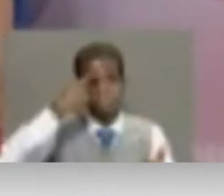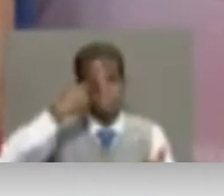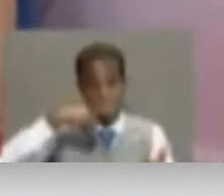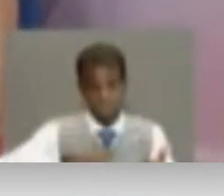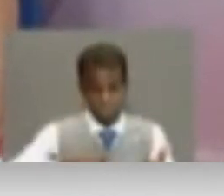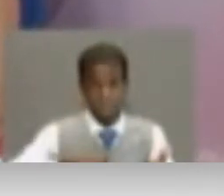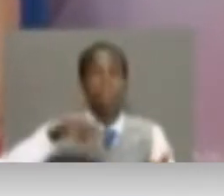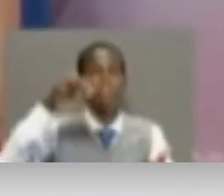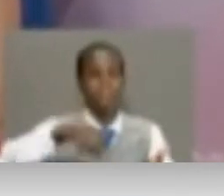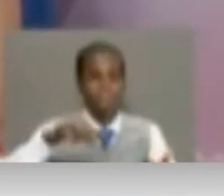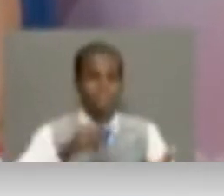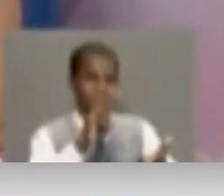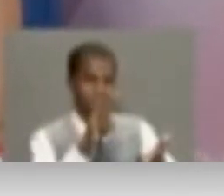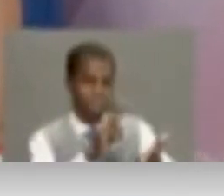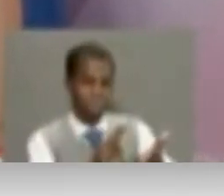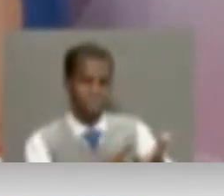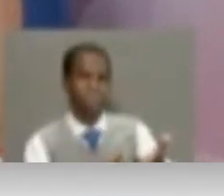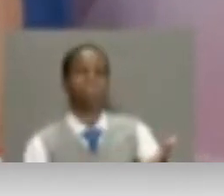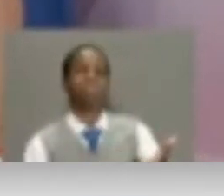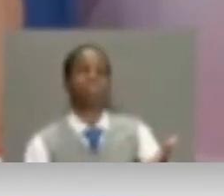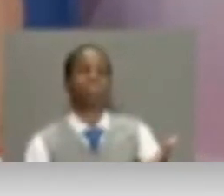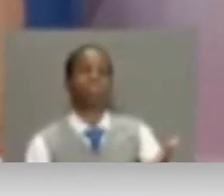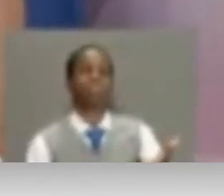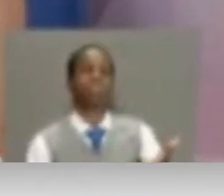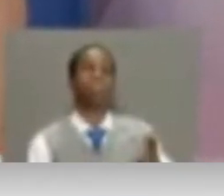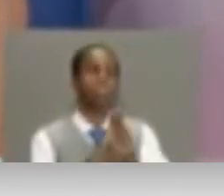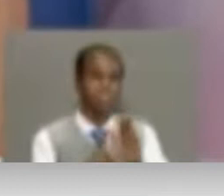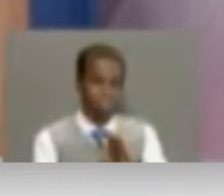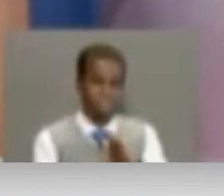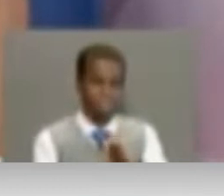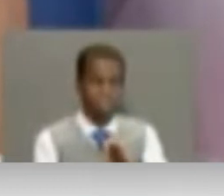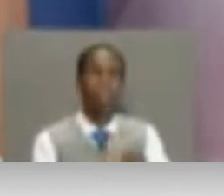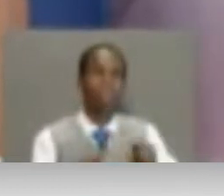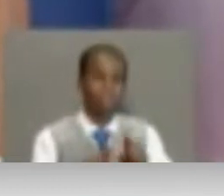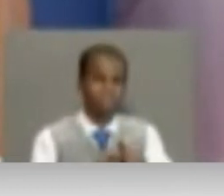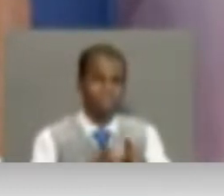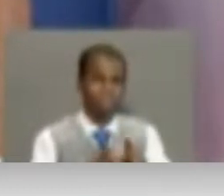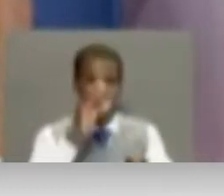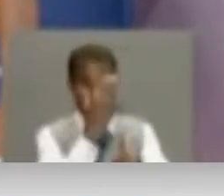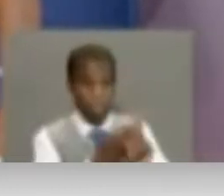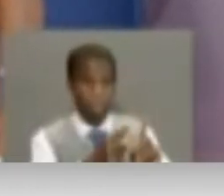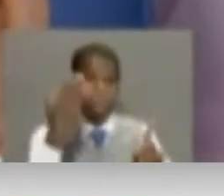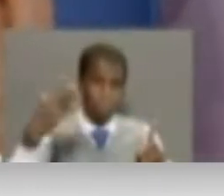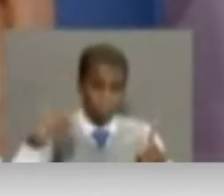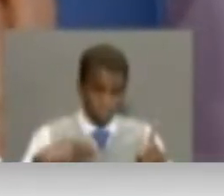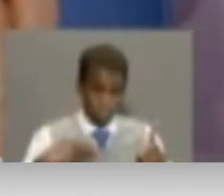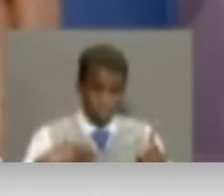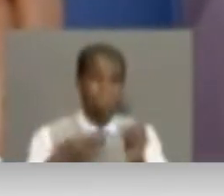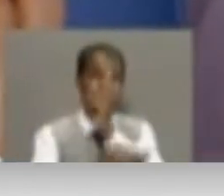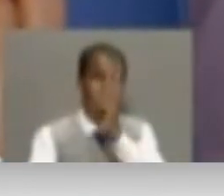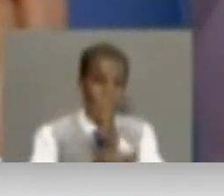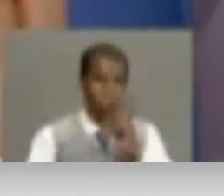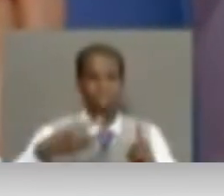ser considerada, fala-se da perda de nacionalidade de alguém, no caso a nacionalidade é a portuguesa, devia-se considerar, ter em conta a